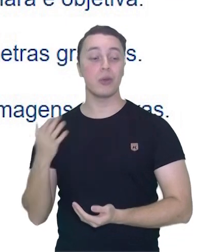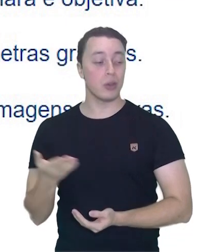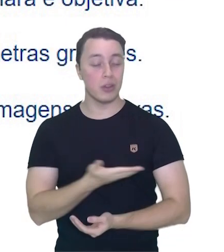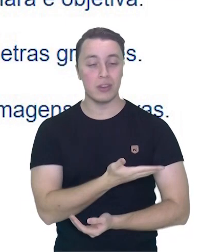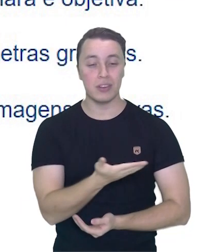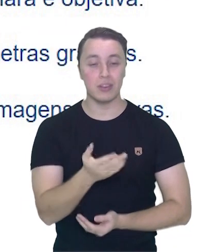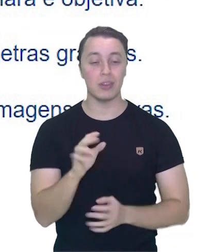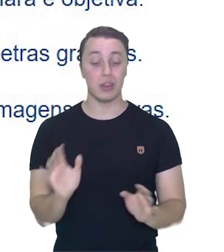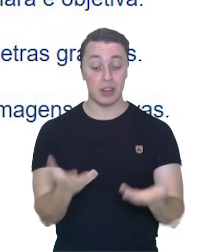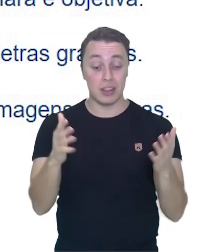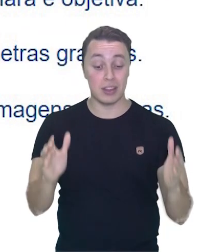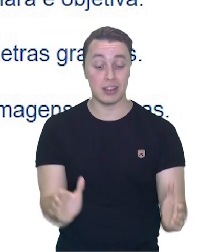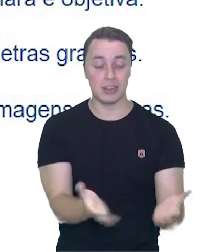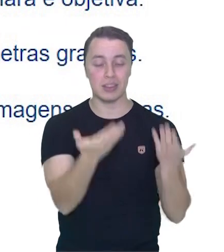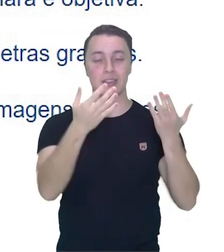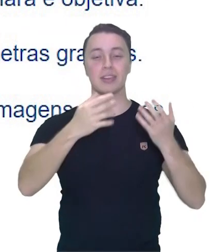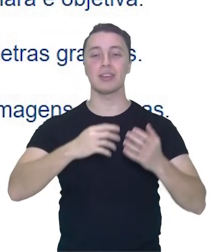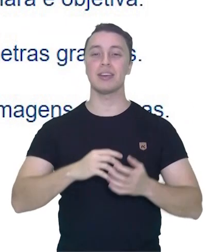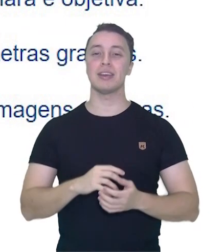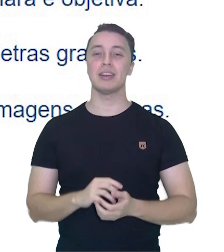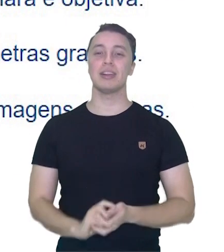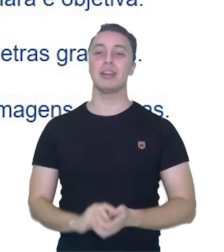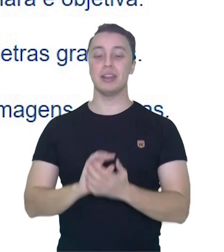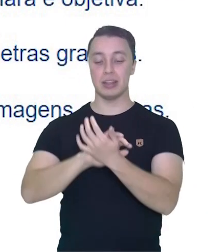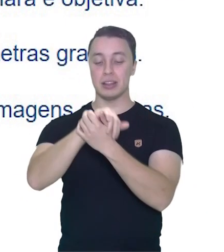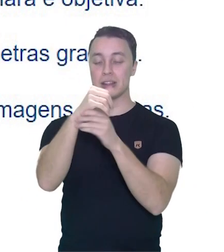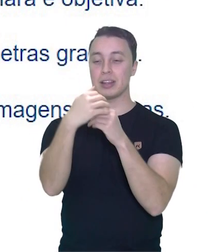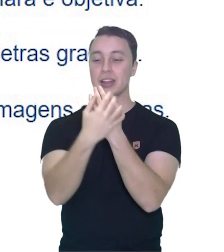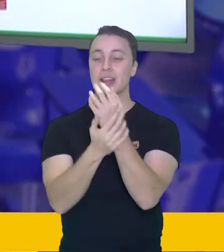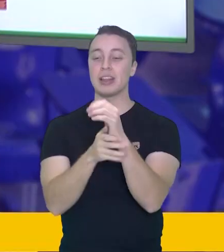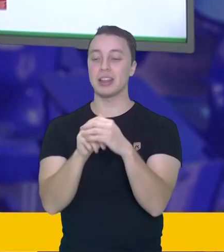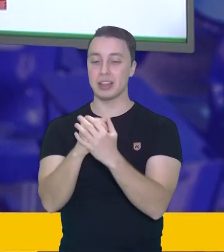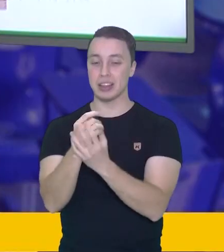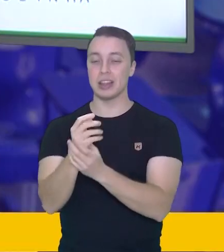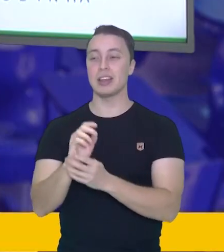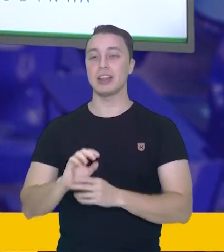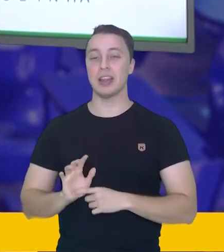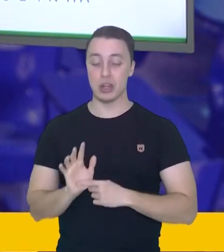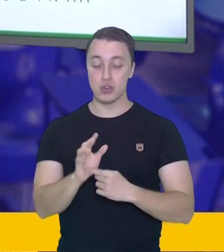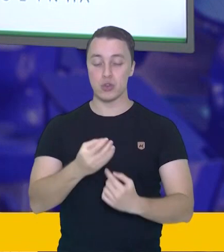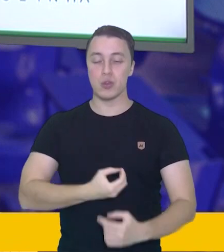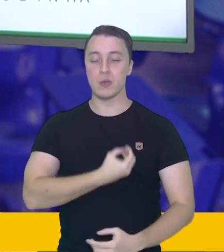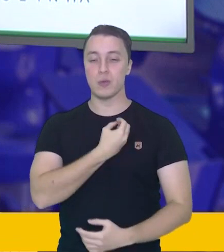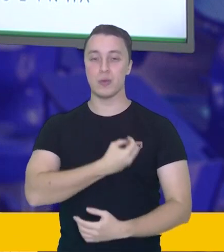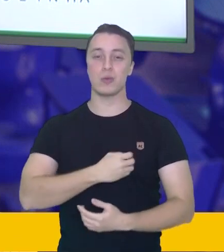para ele: lavar as mãos salva vidas.